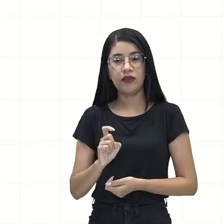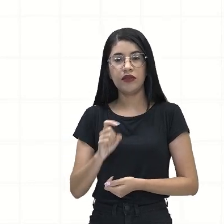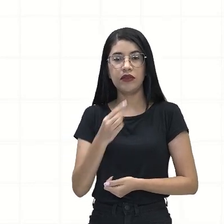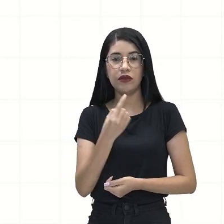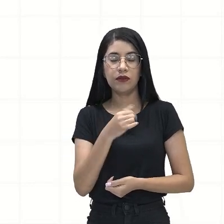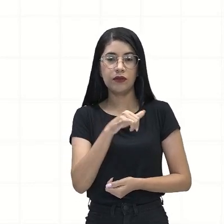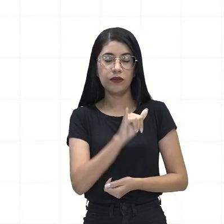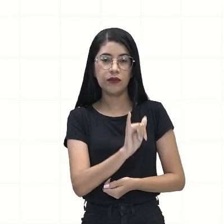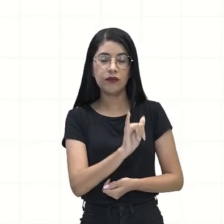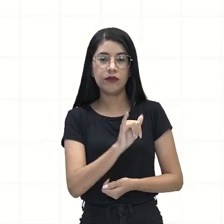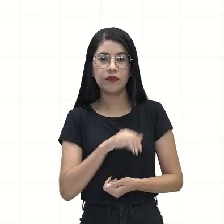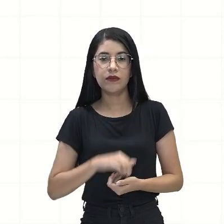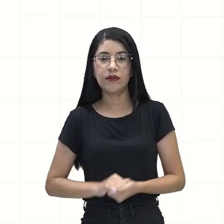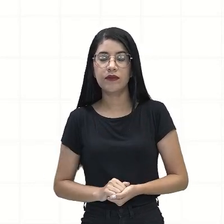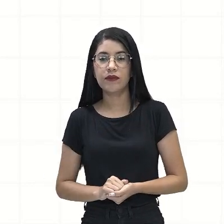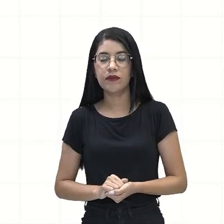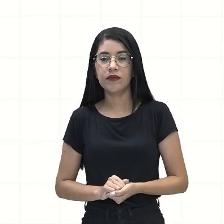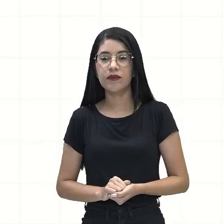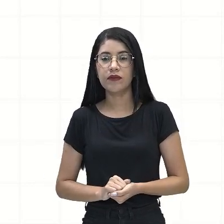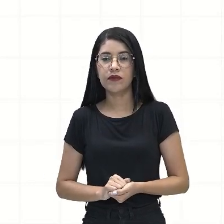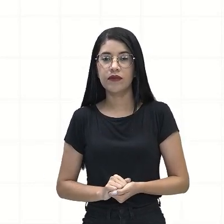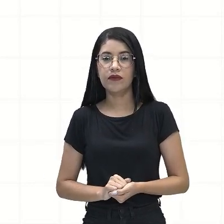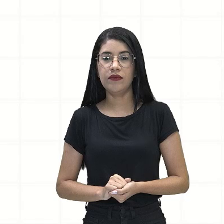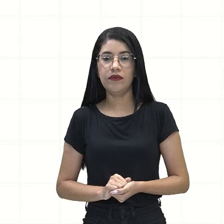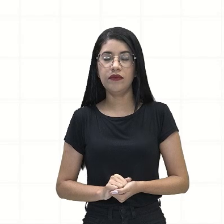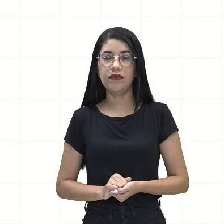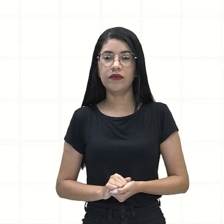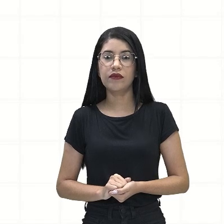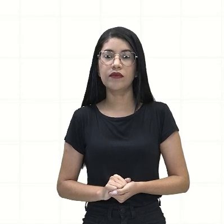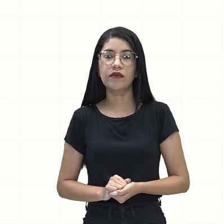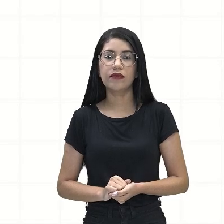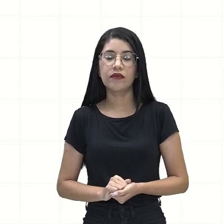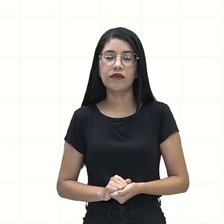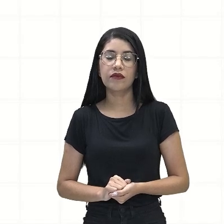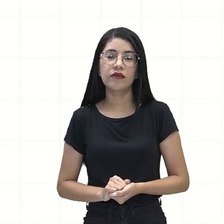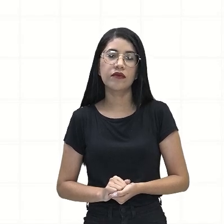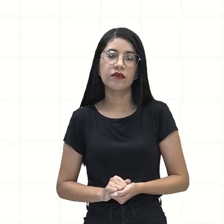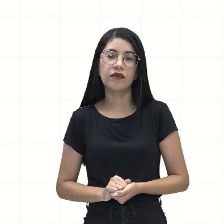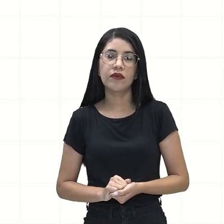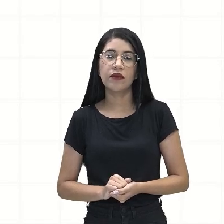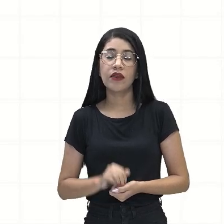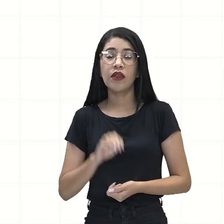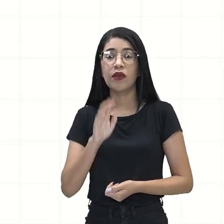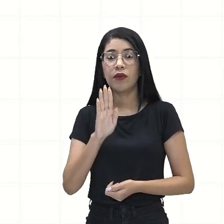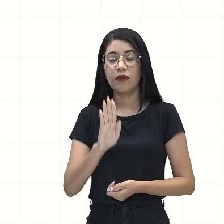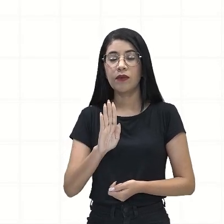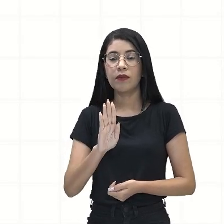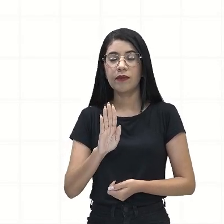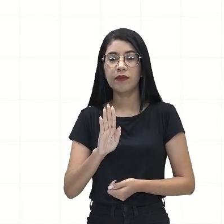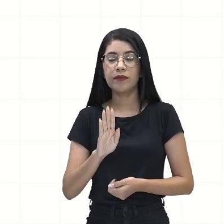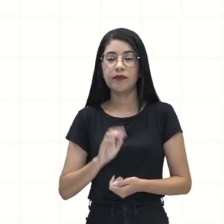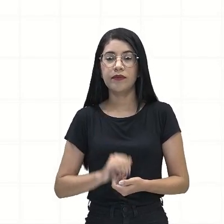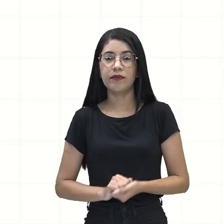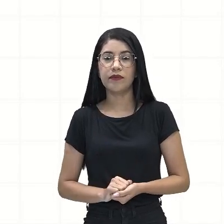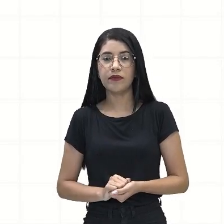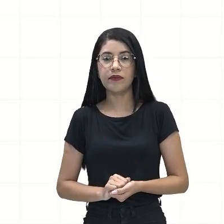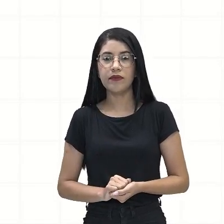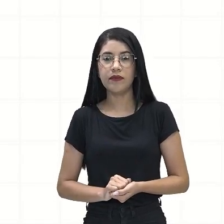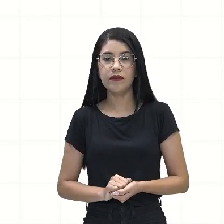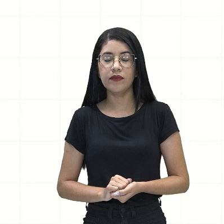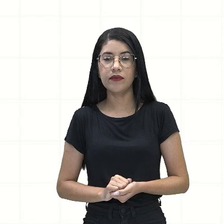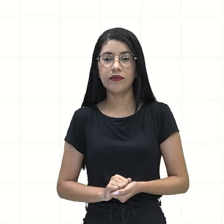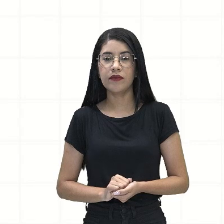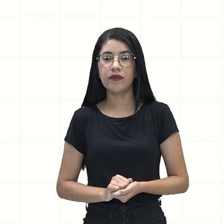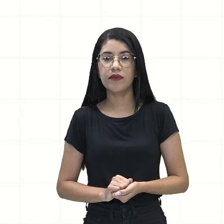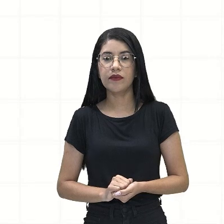A, 4 e 1. Primeiro o X, depois o Y. E agora o ponto B. Olha só o ponto B. Está